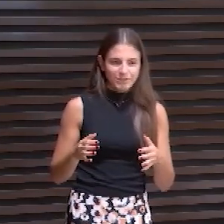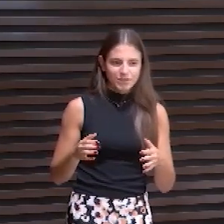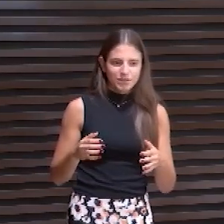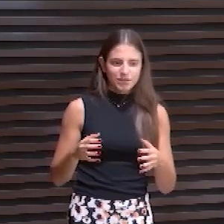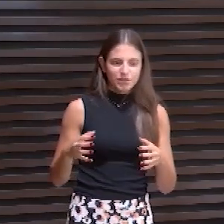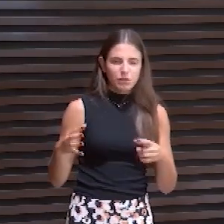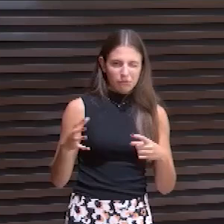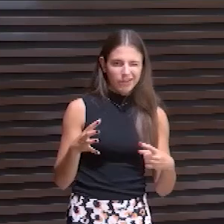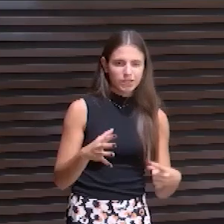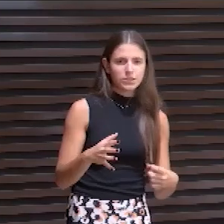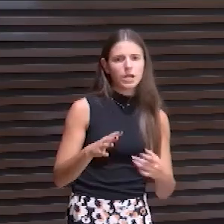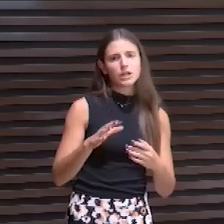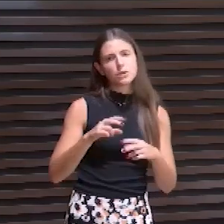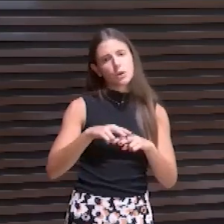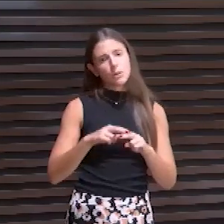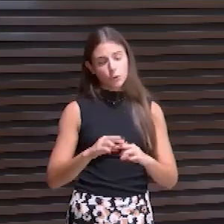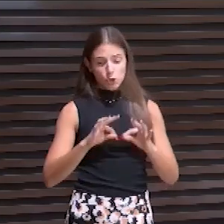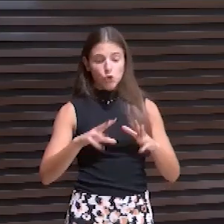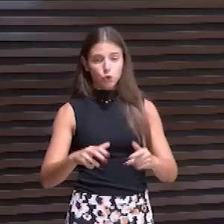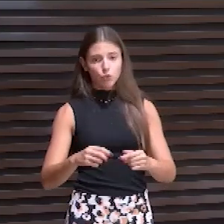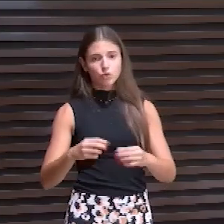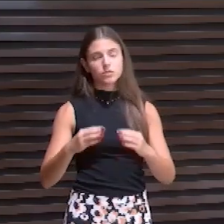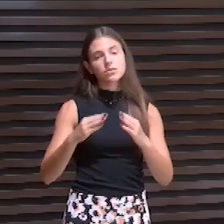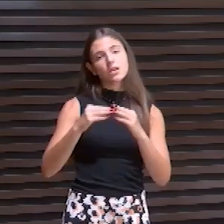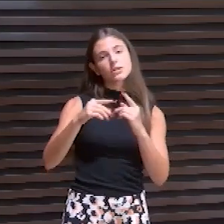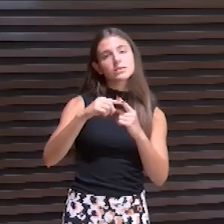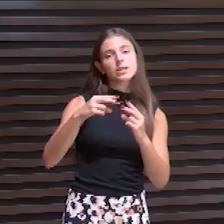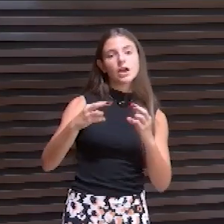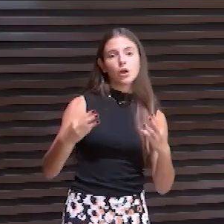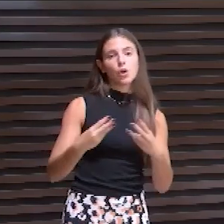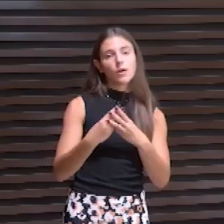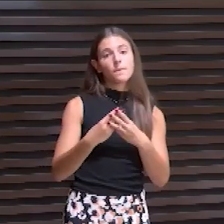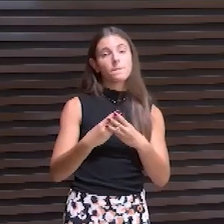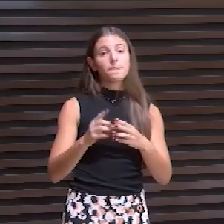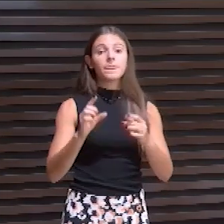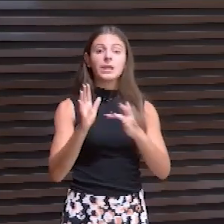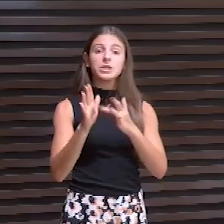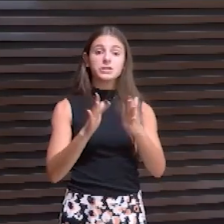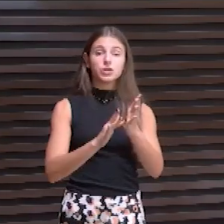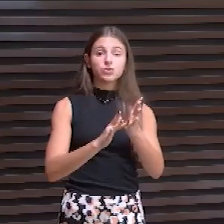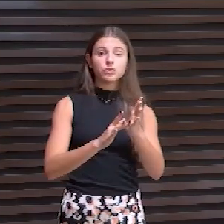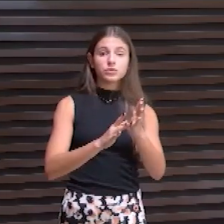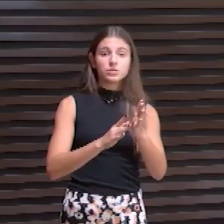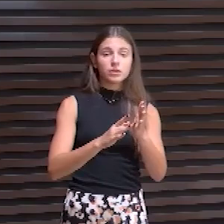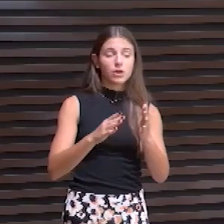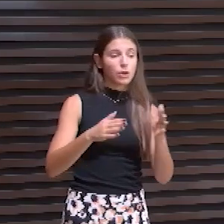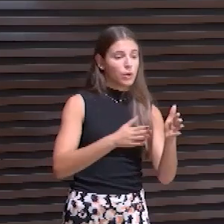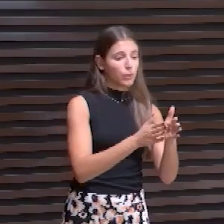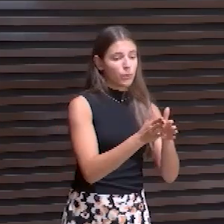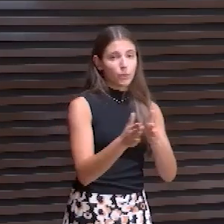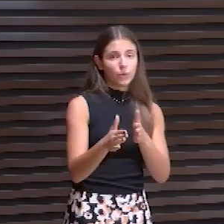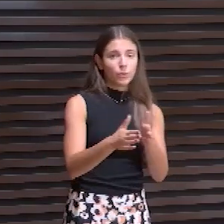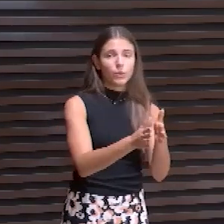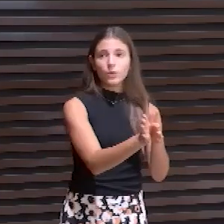diz. Jesus, porém, passando por entre eles, retirou-se.